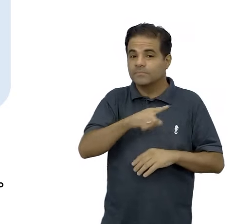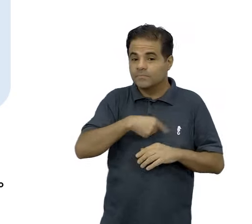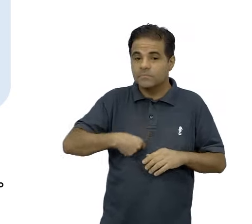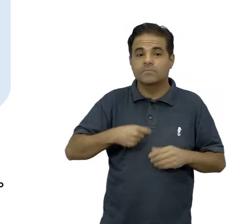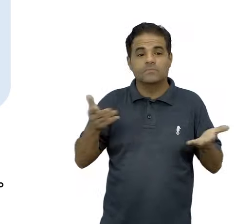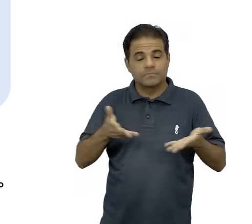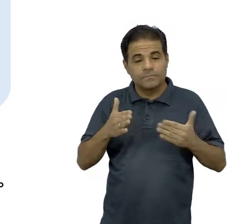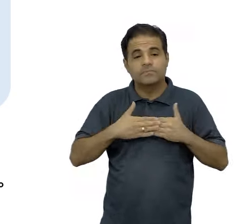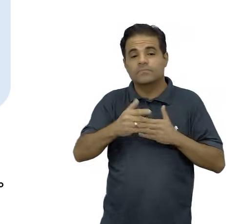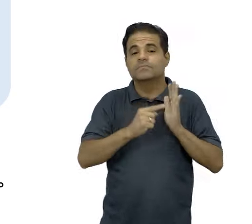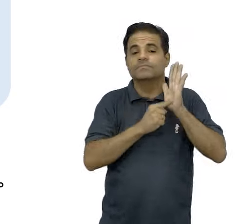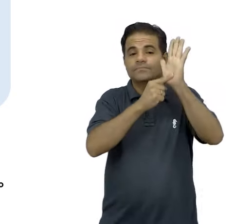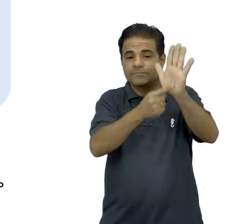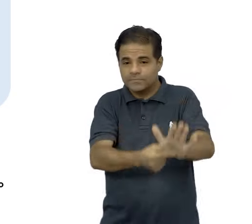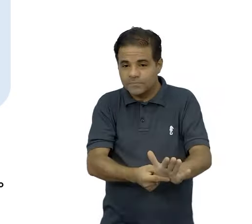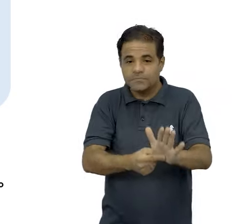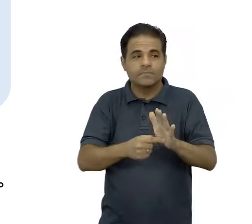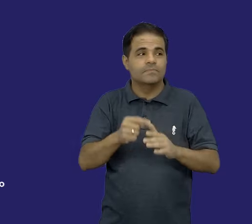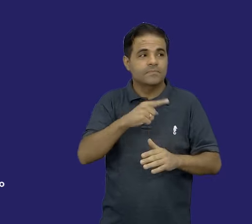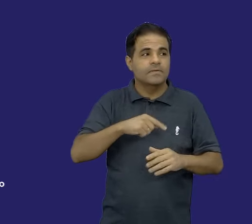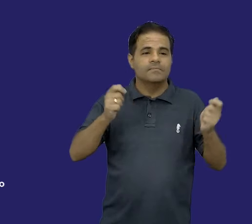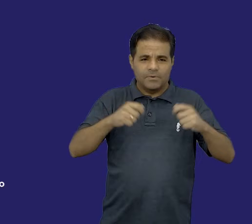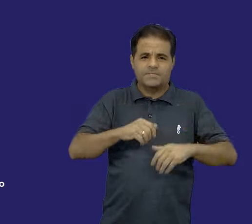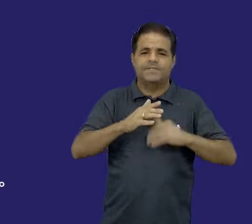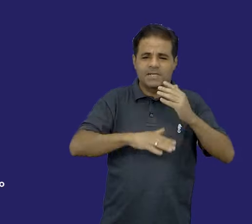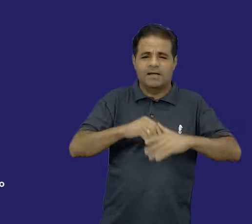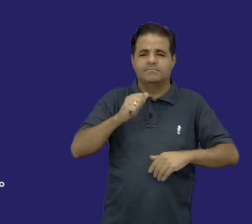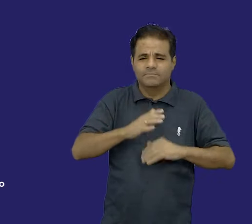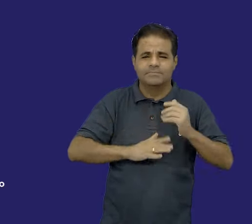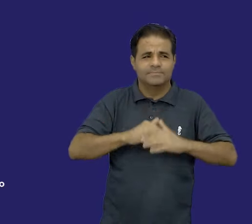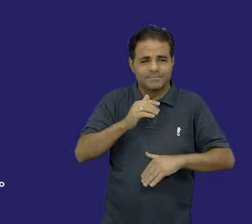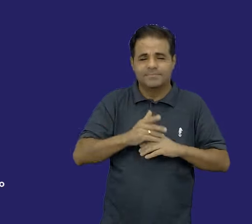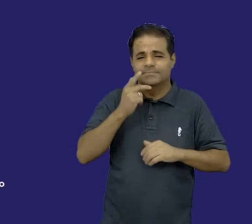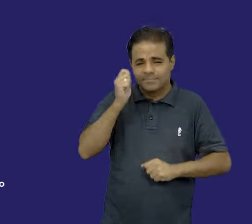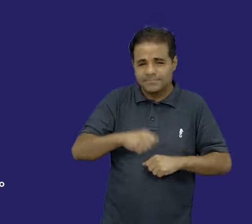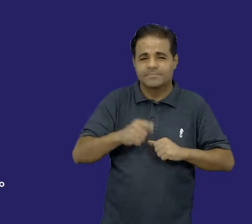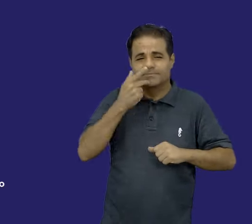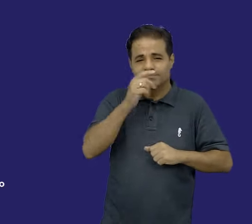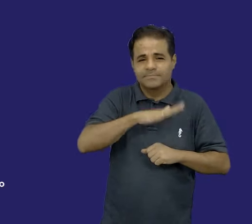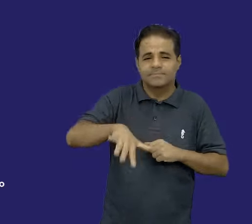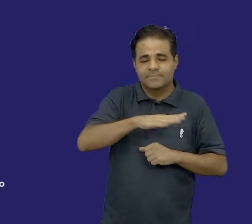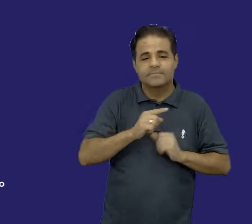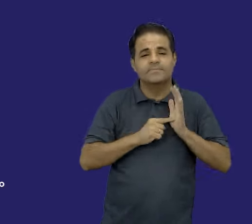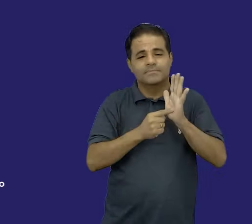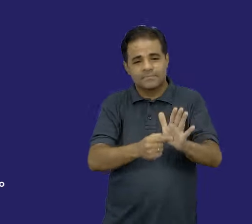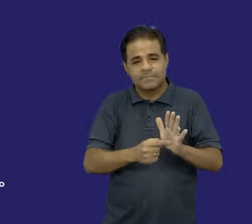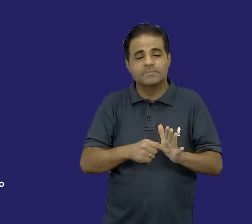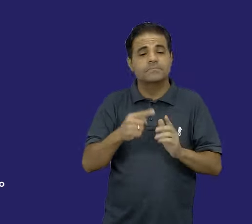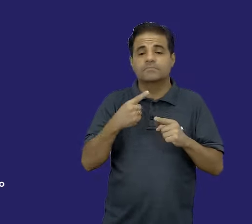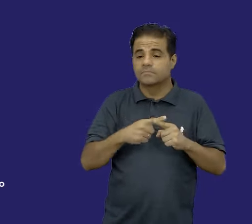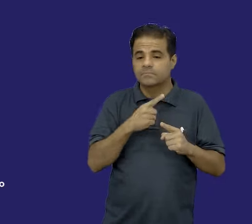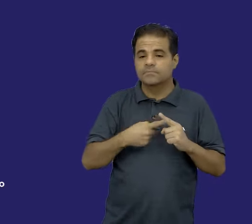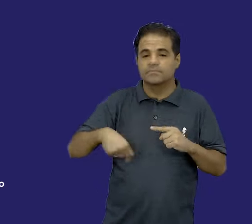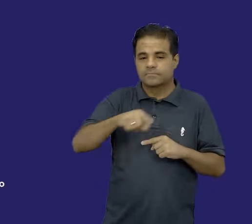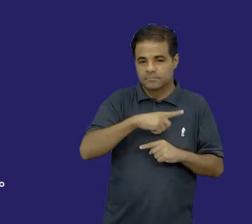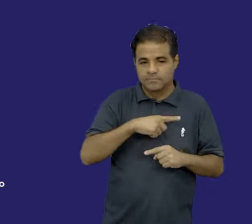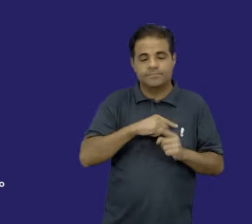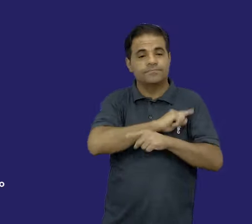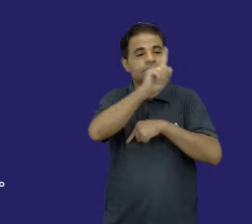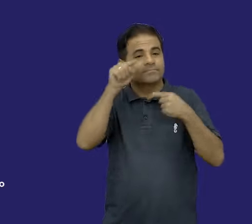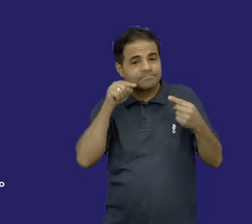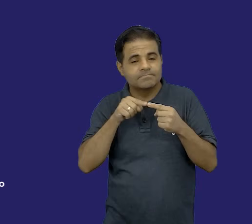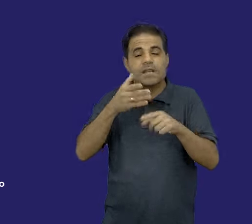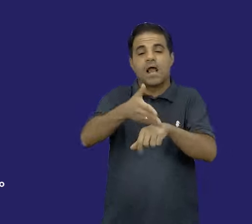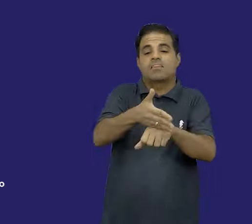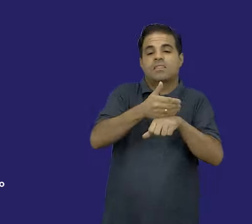vai apresentar no próximo, em linhas gerais aí, né? Porque a gente tem o objetivo